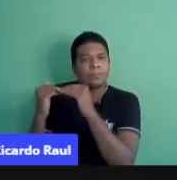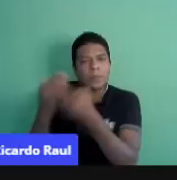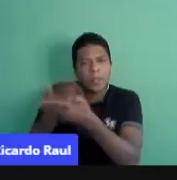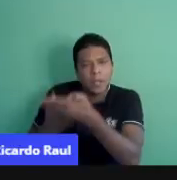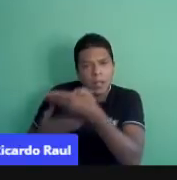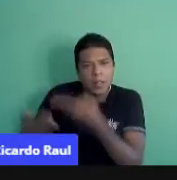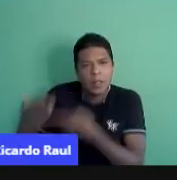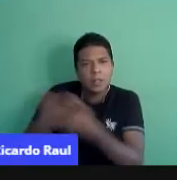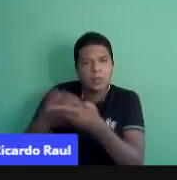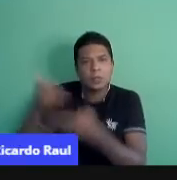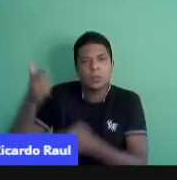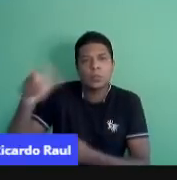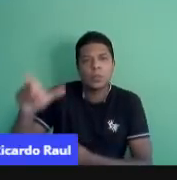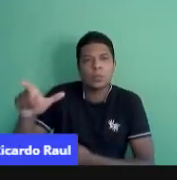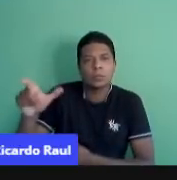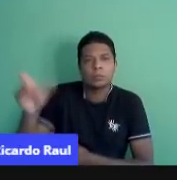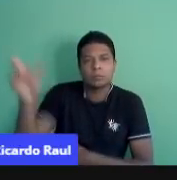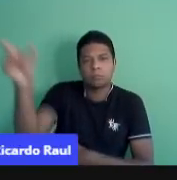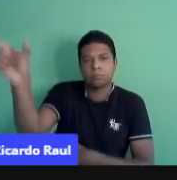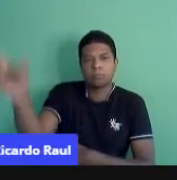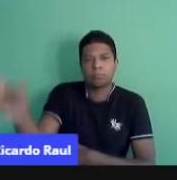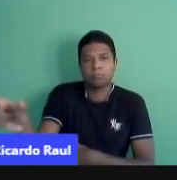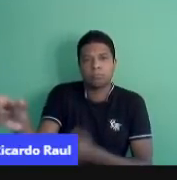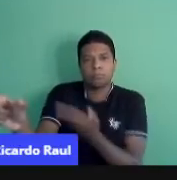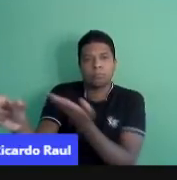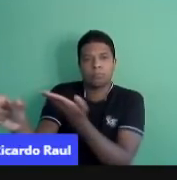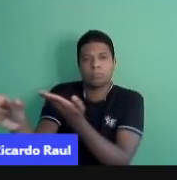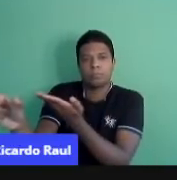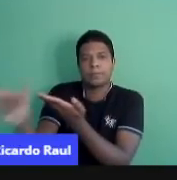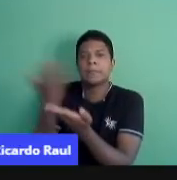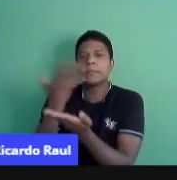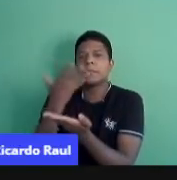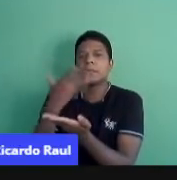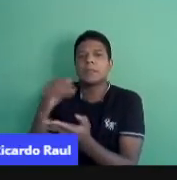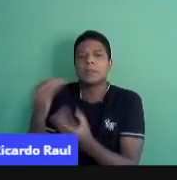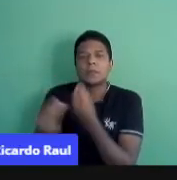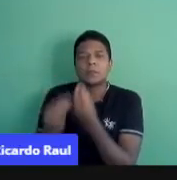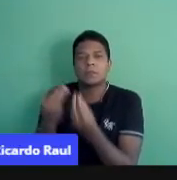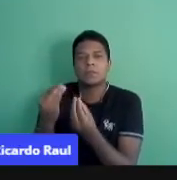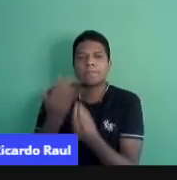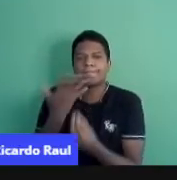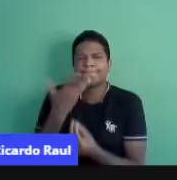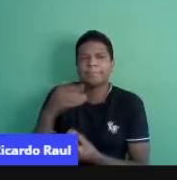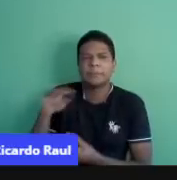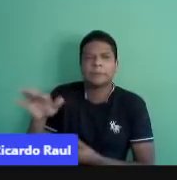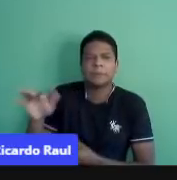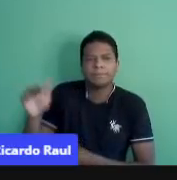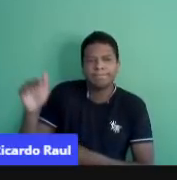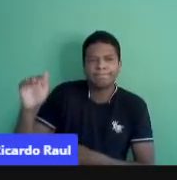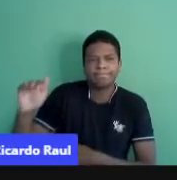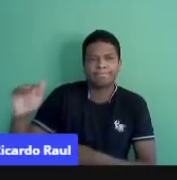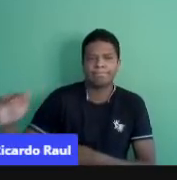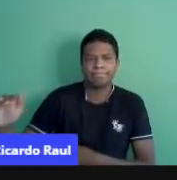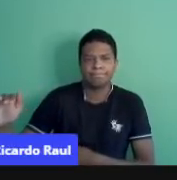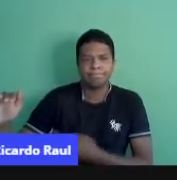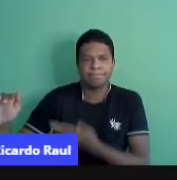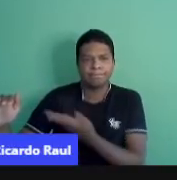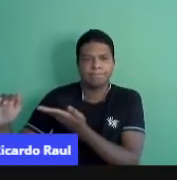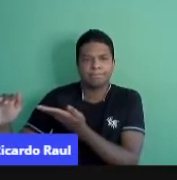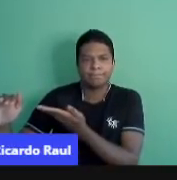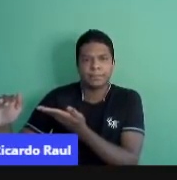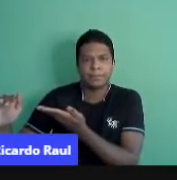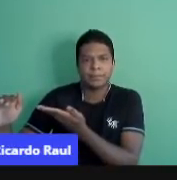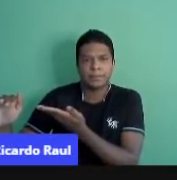dessa criança. Como construir isso com uma criança tão pequena que